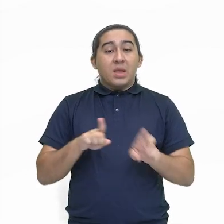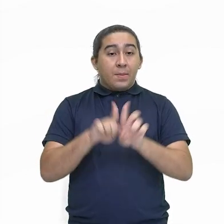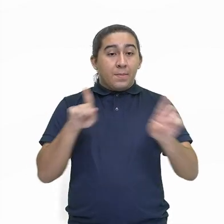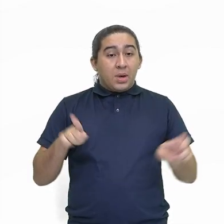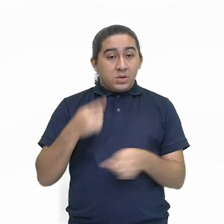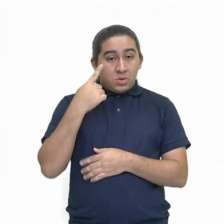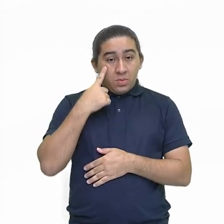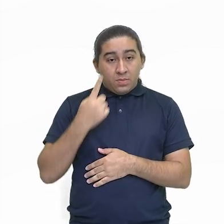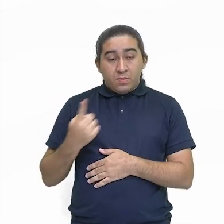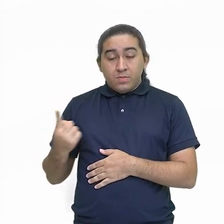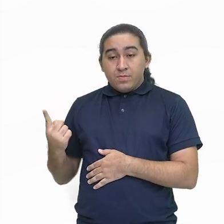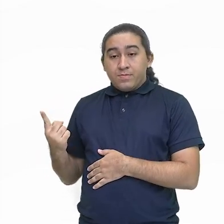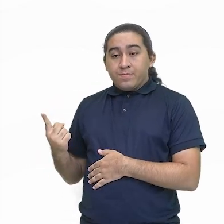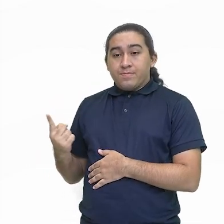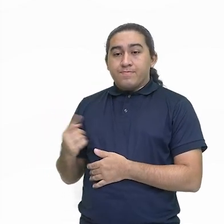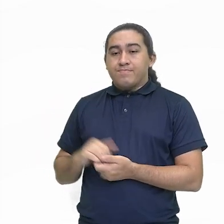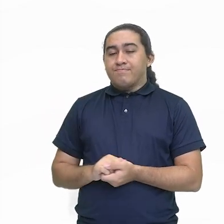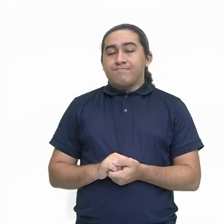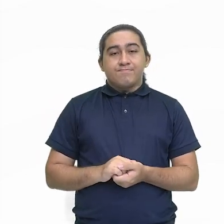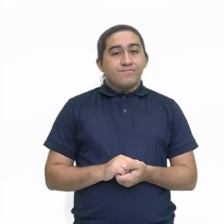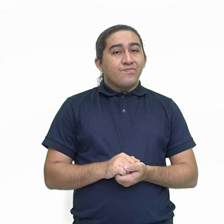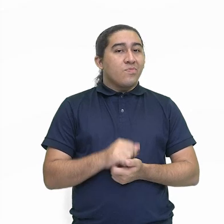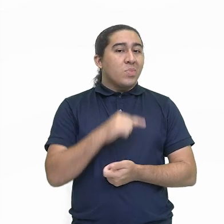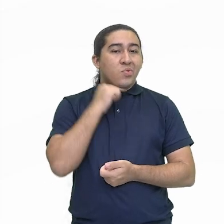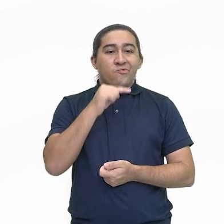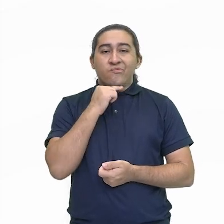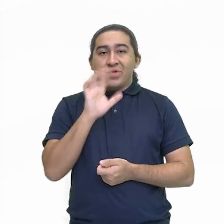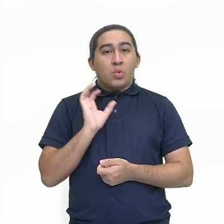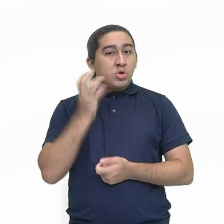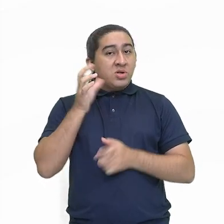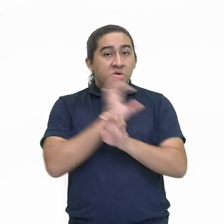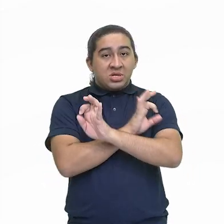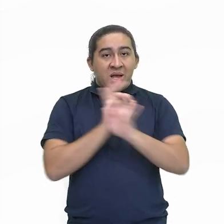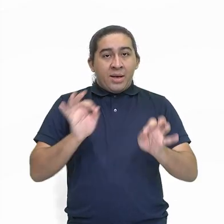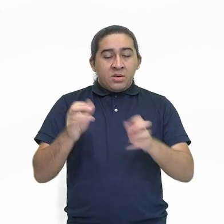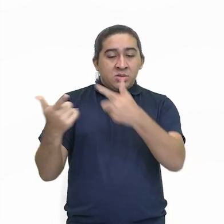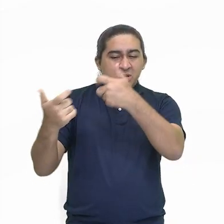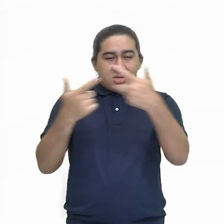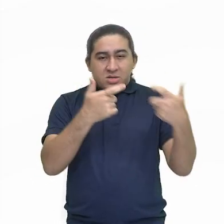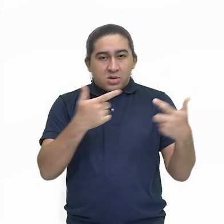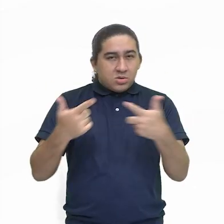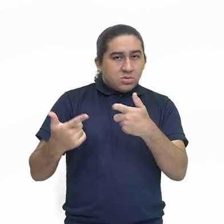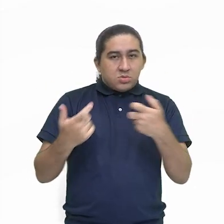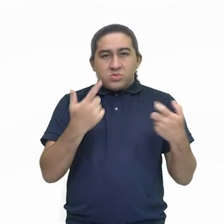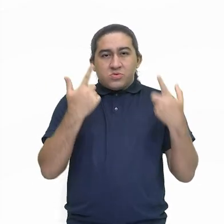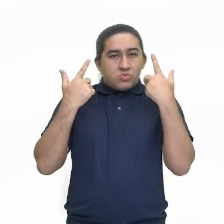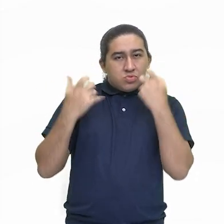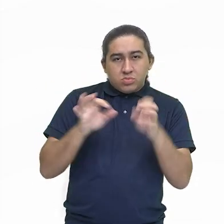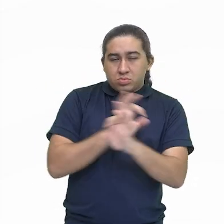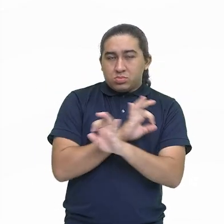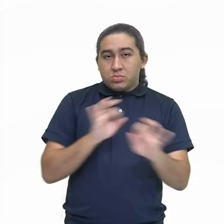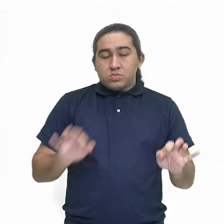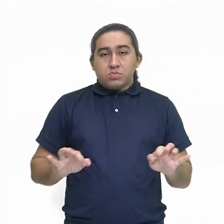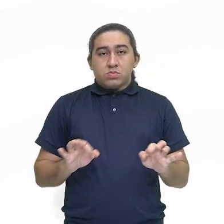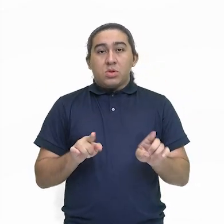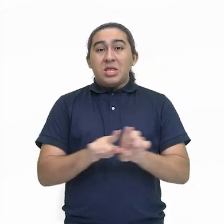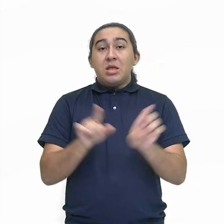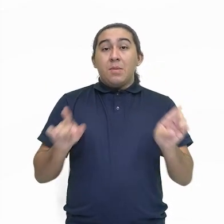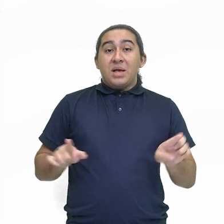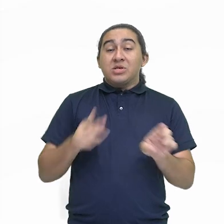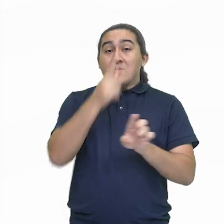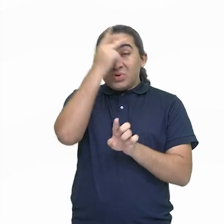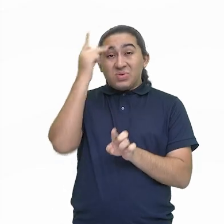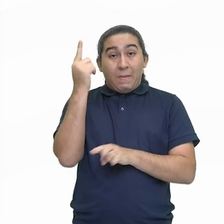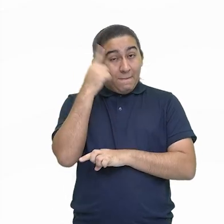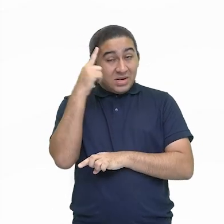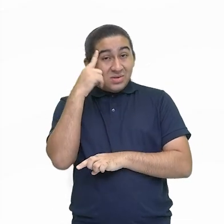tela aí, não aconteceu uma guerra. Né? Se tinha naquele período da história uma expectativa muito grande de que o pessoal ia entrar